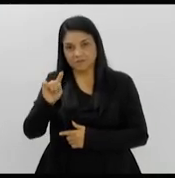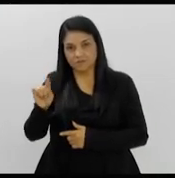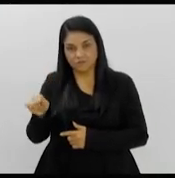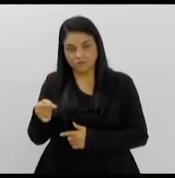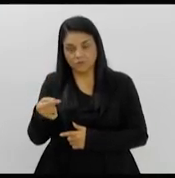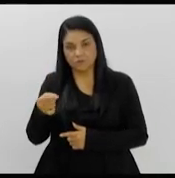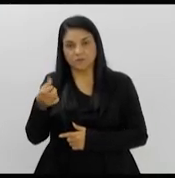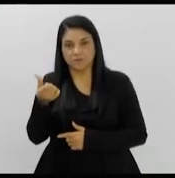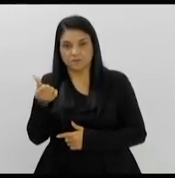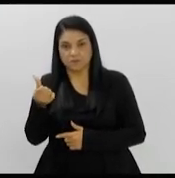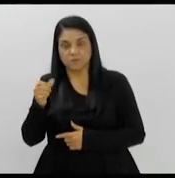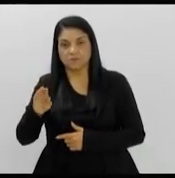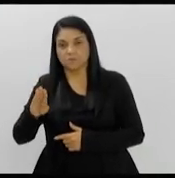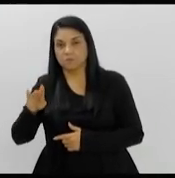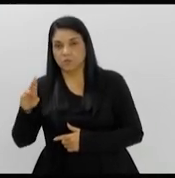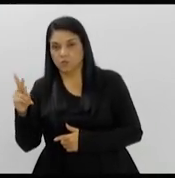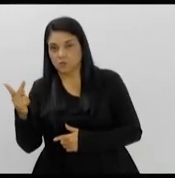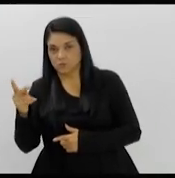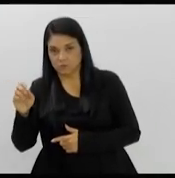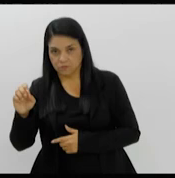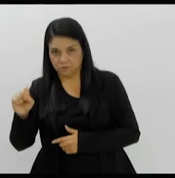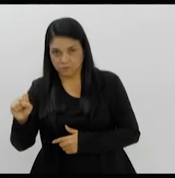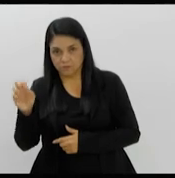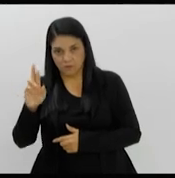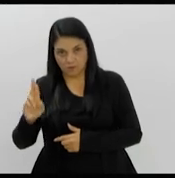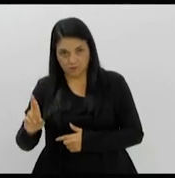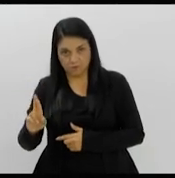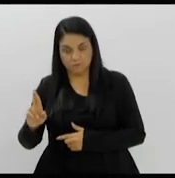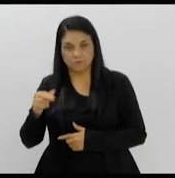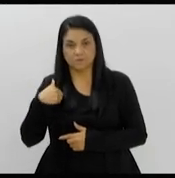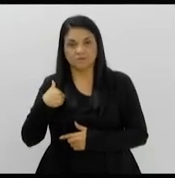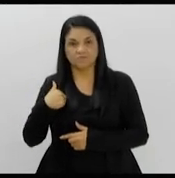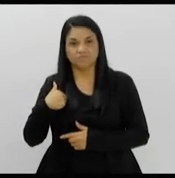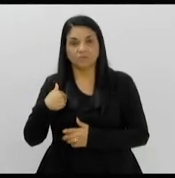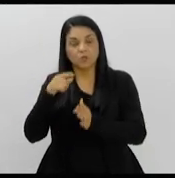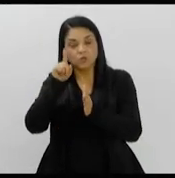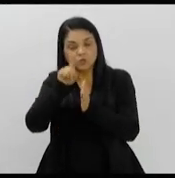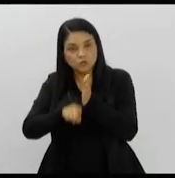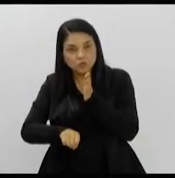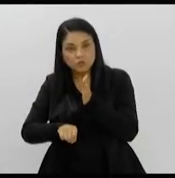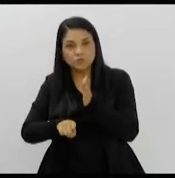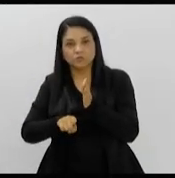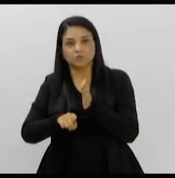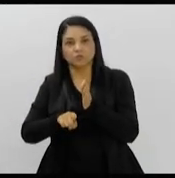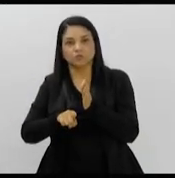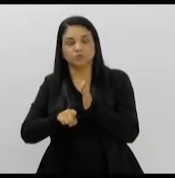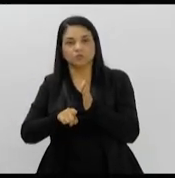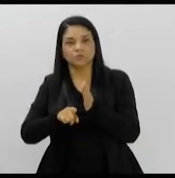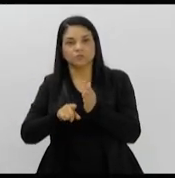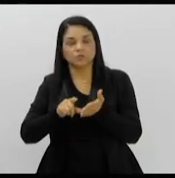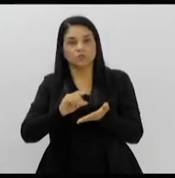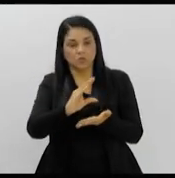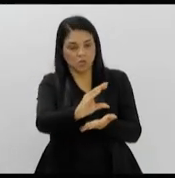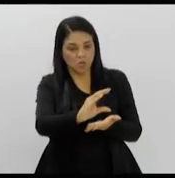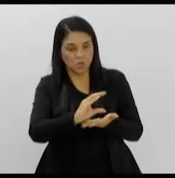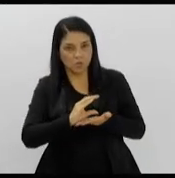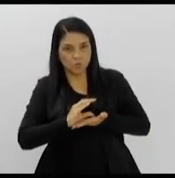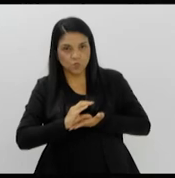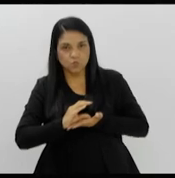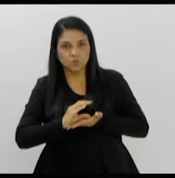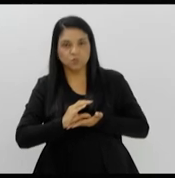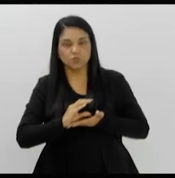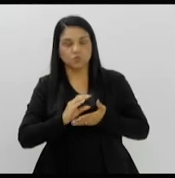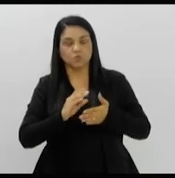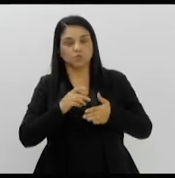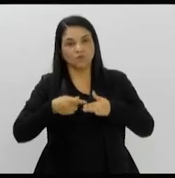bilhões deais ou seja eu subtraio de recursos do fundo único